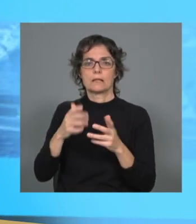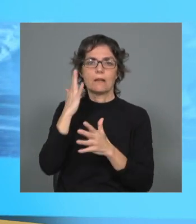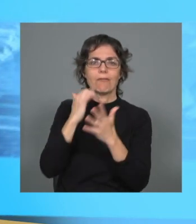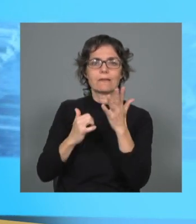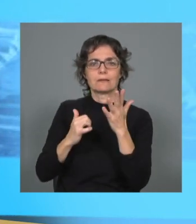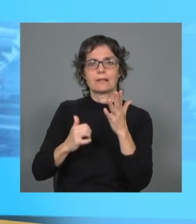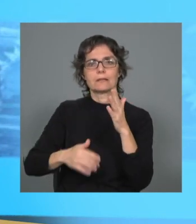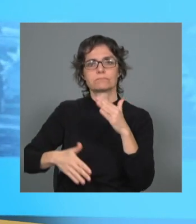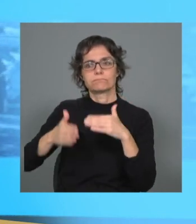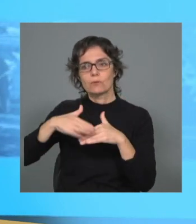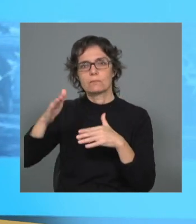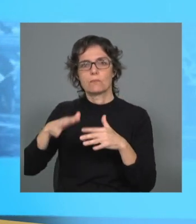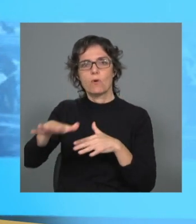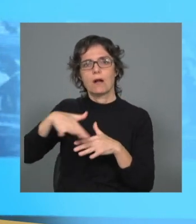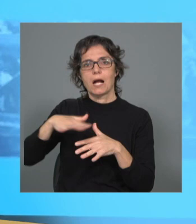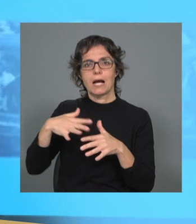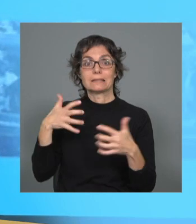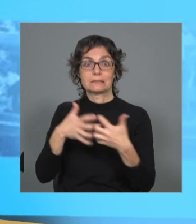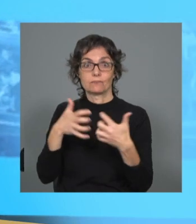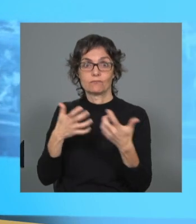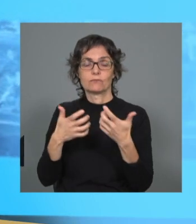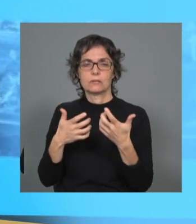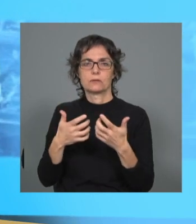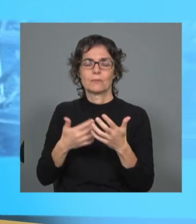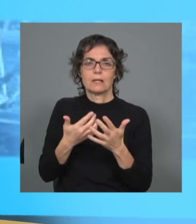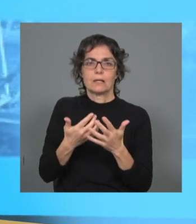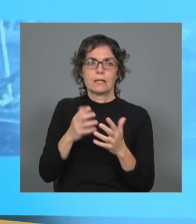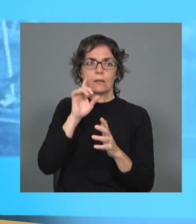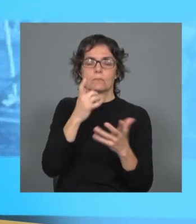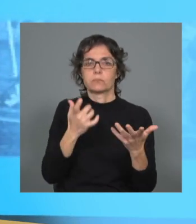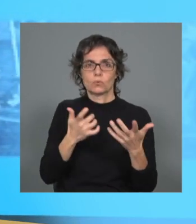conseguem sair das zonas de conflito possam estar em locais mais seguros.